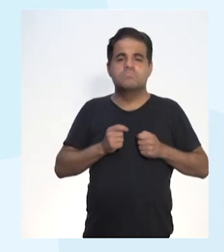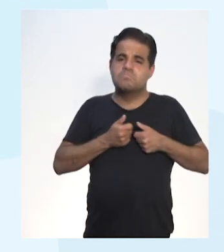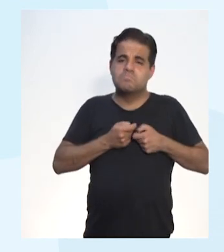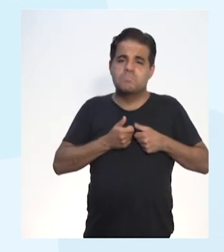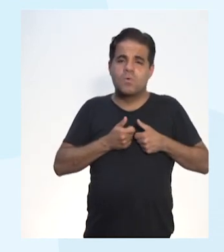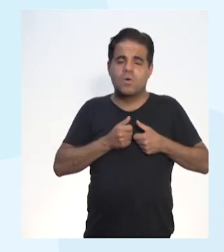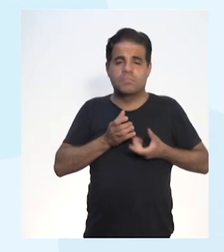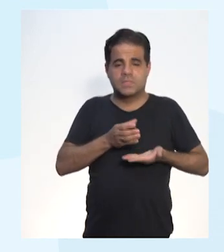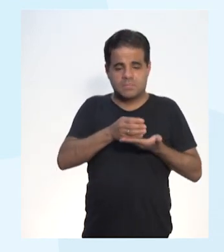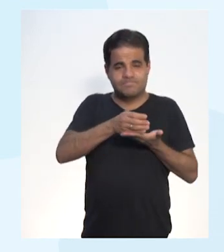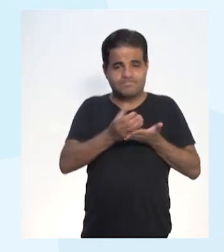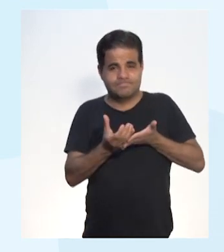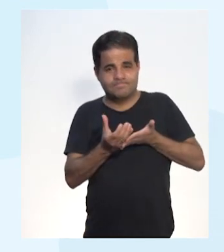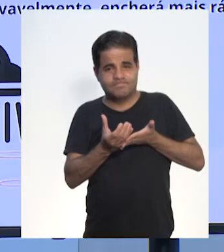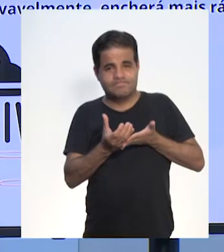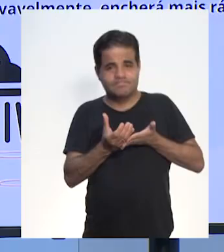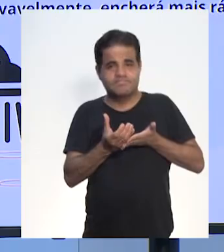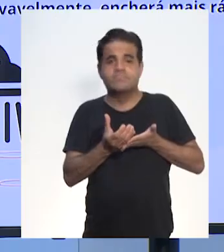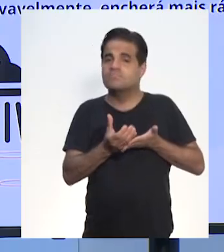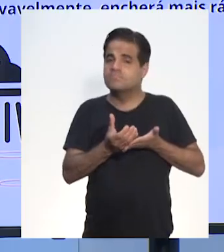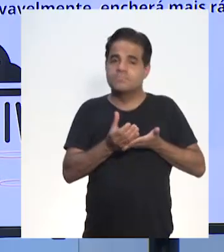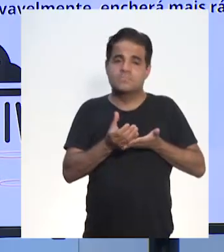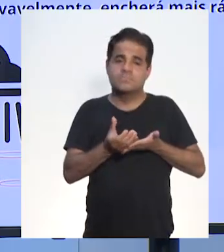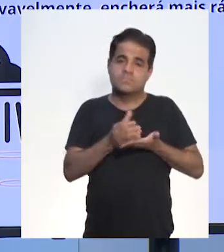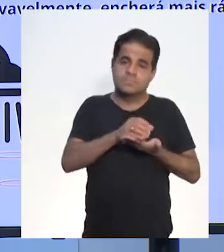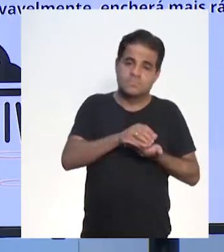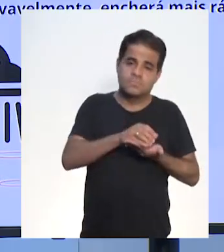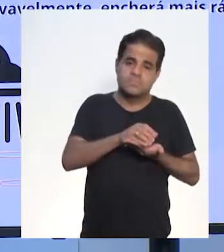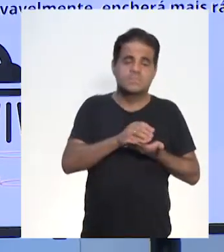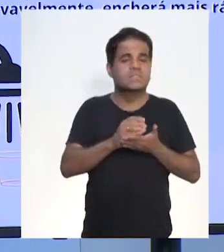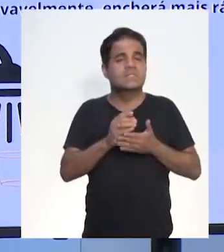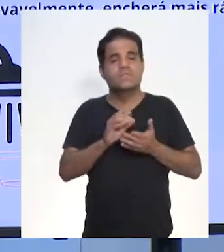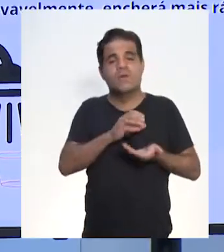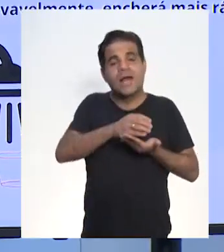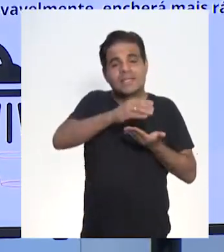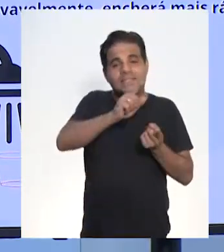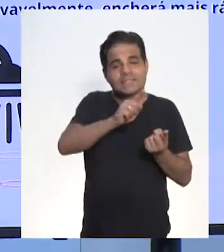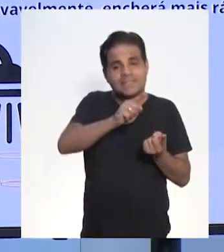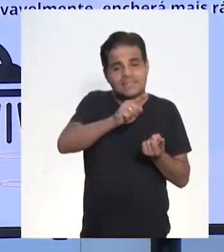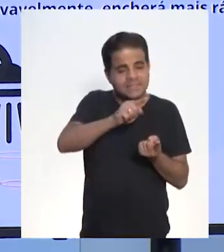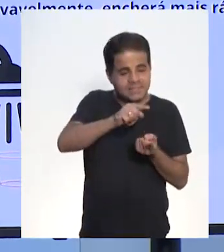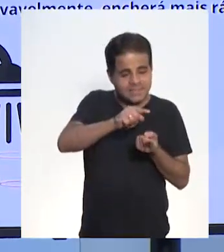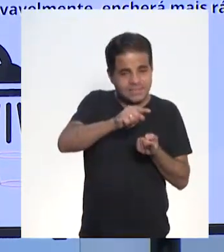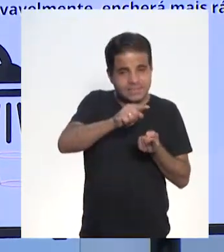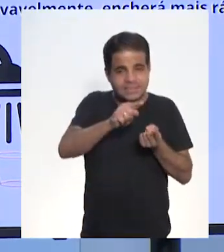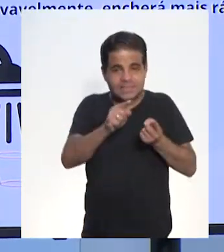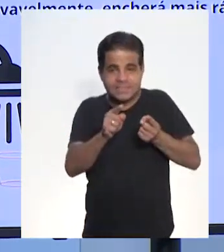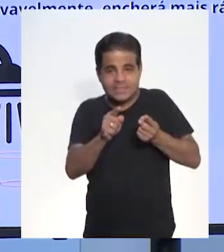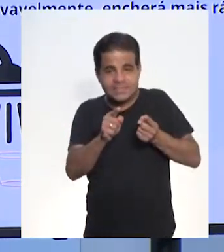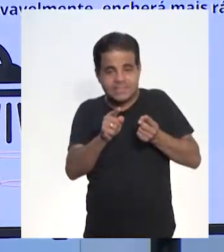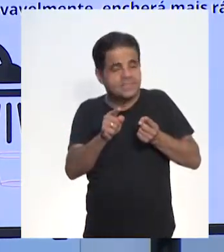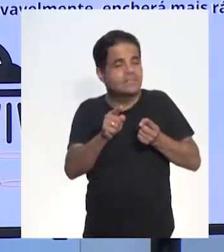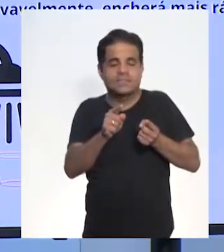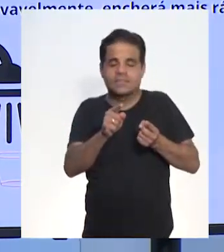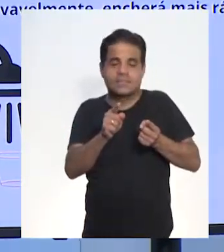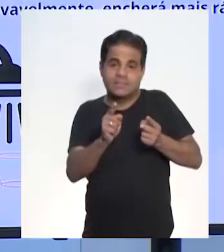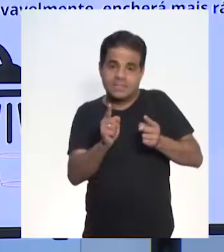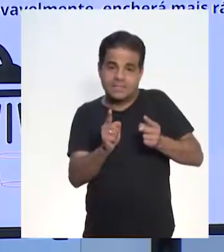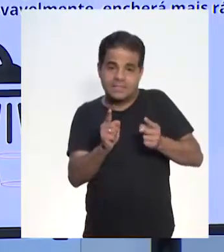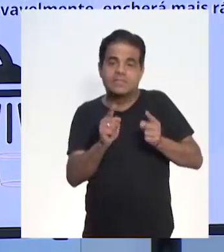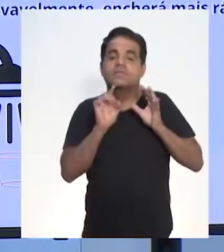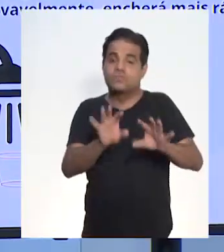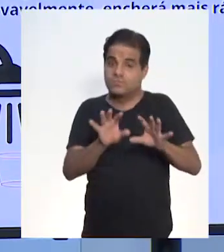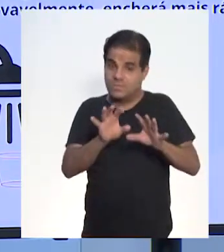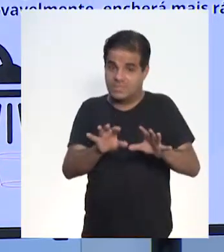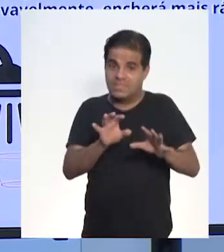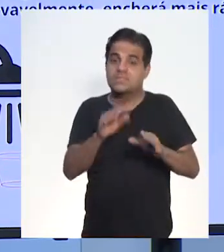Porque está inclinado, né? Então, a gente já tem aqui que a inclinação. A inclinação dessa área em relação ao fluxo de água influencia no